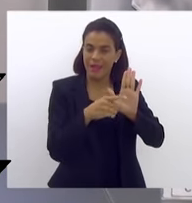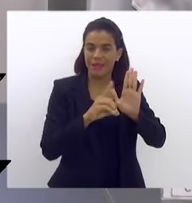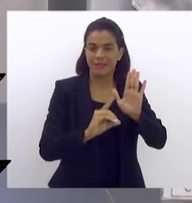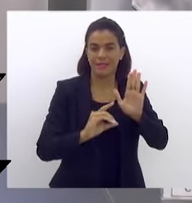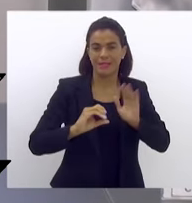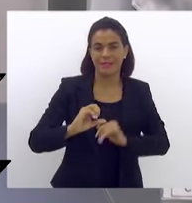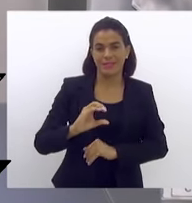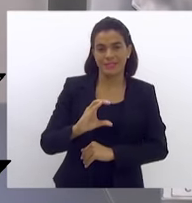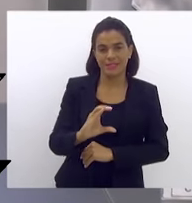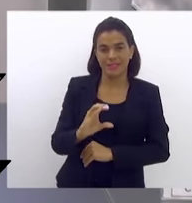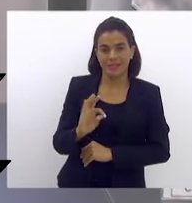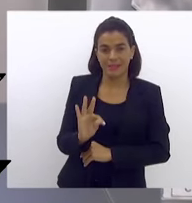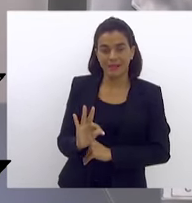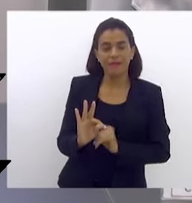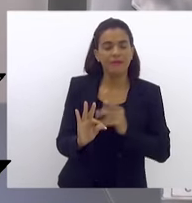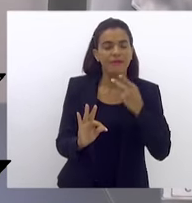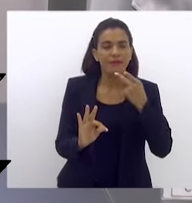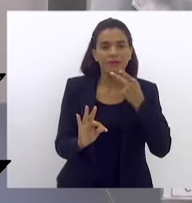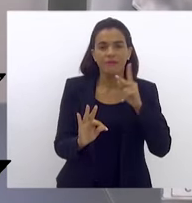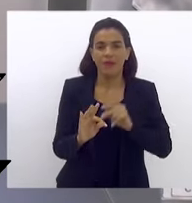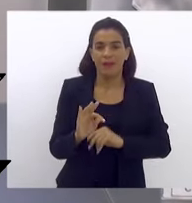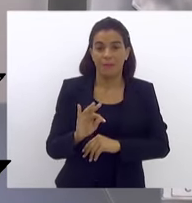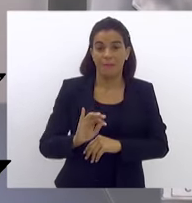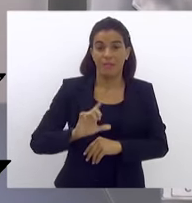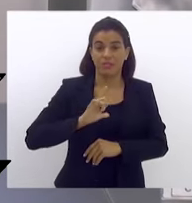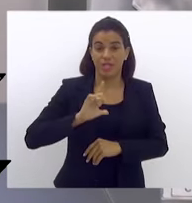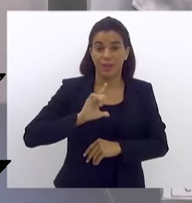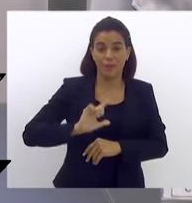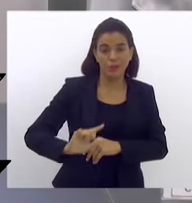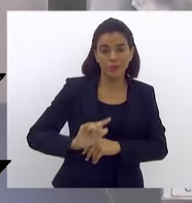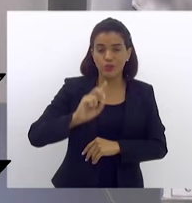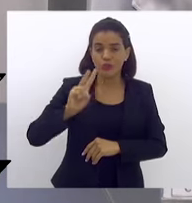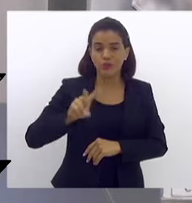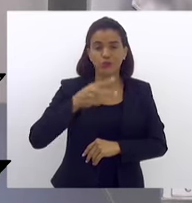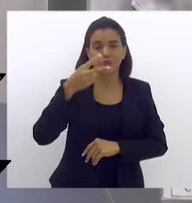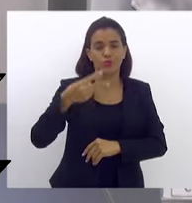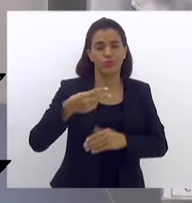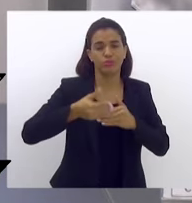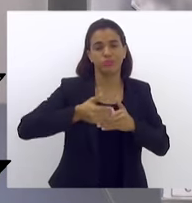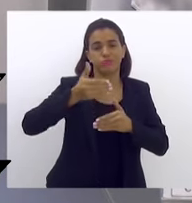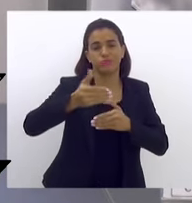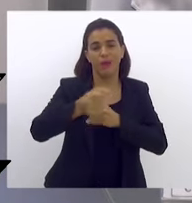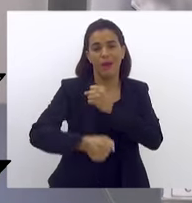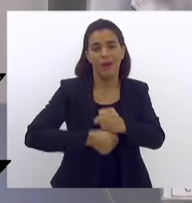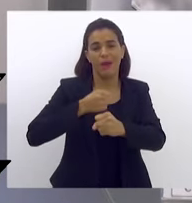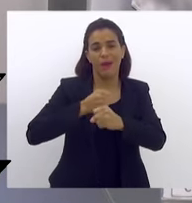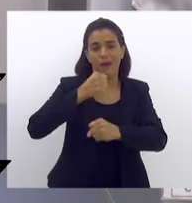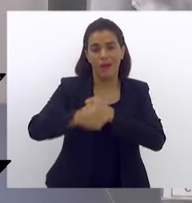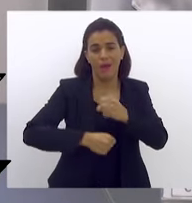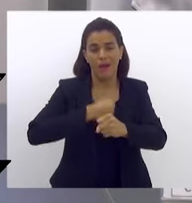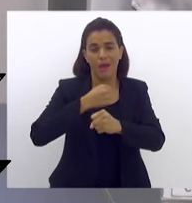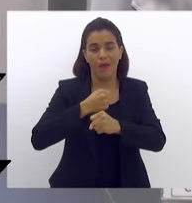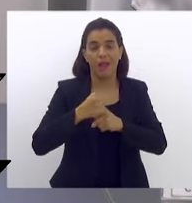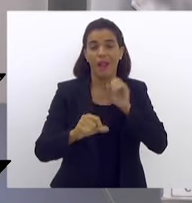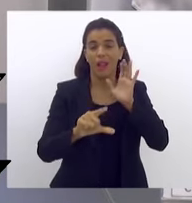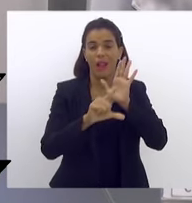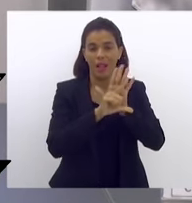dct já haverá mais duas LOAS pela frente onde poderá ser revisto a